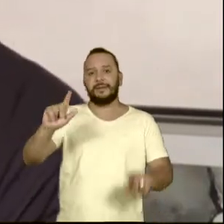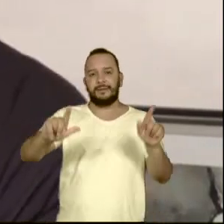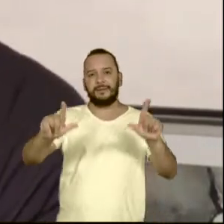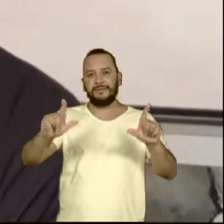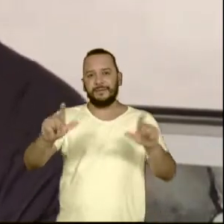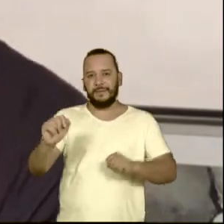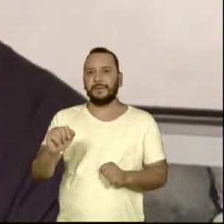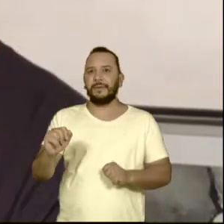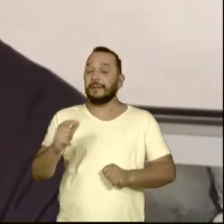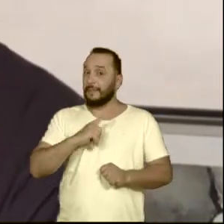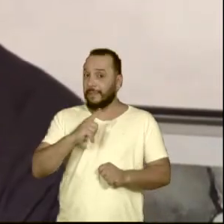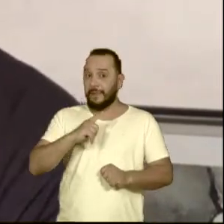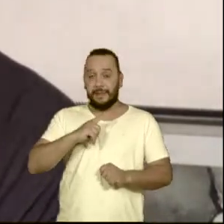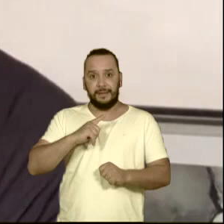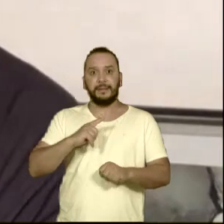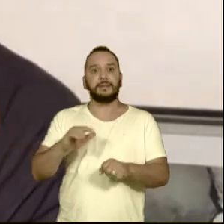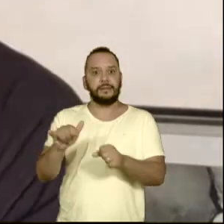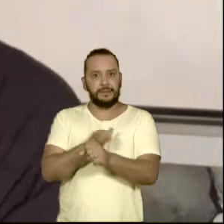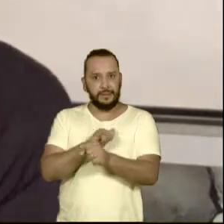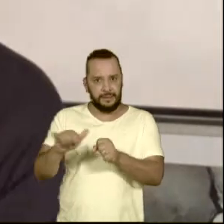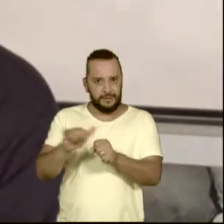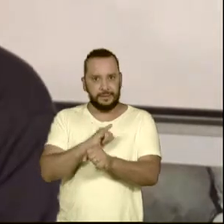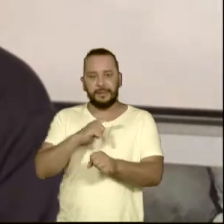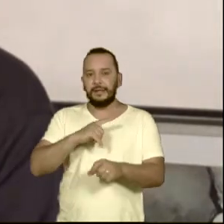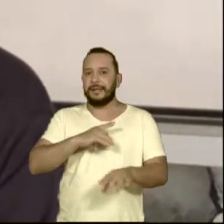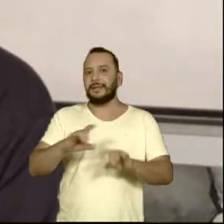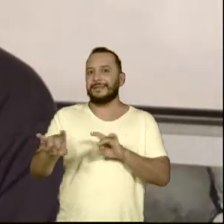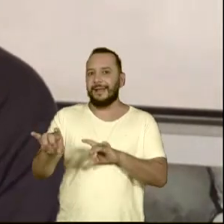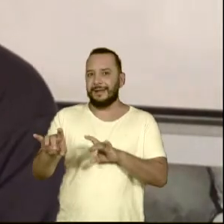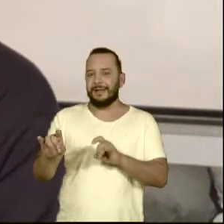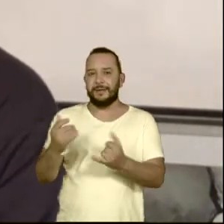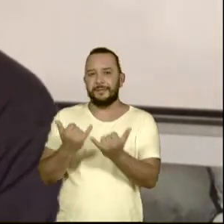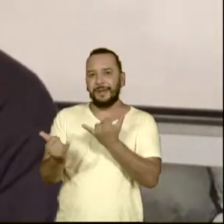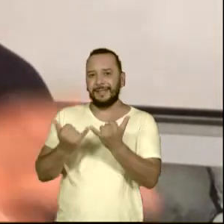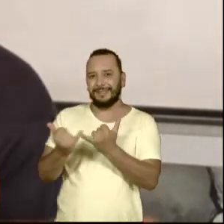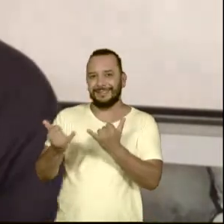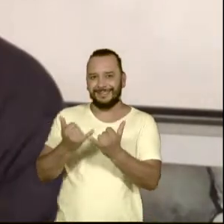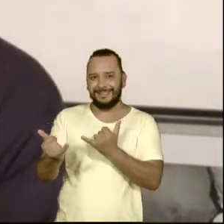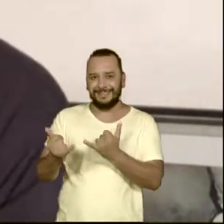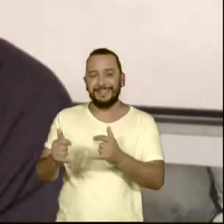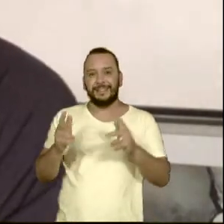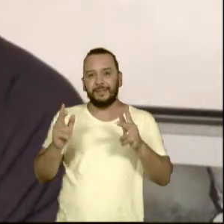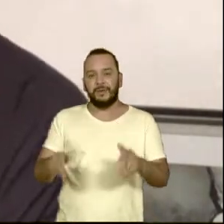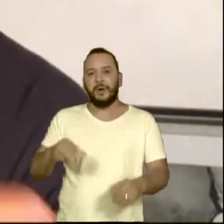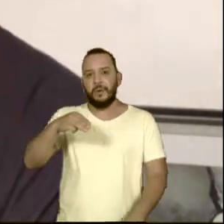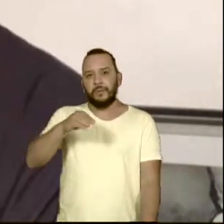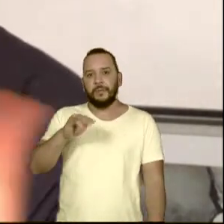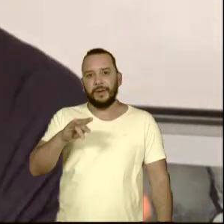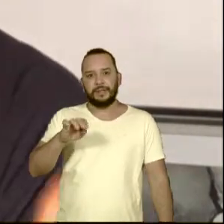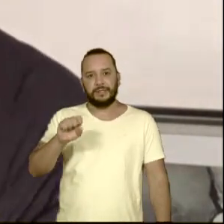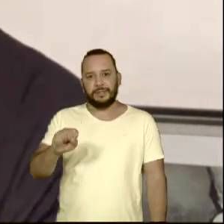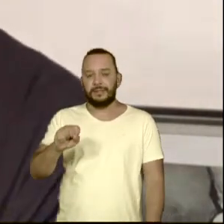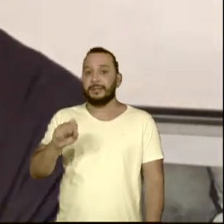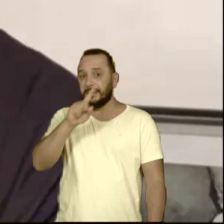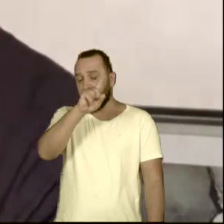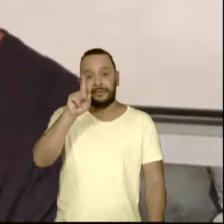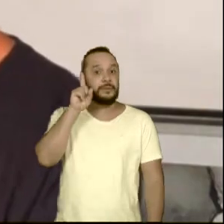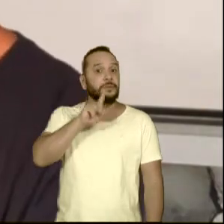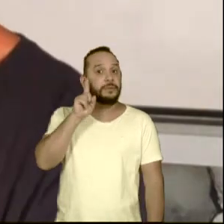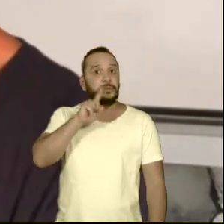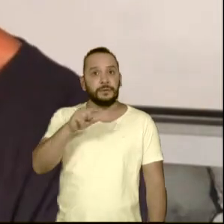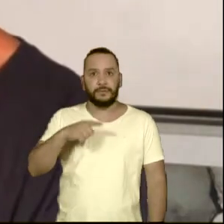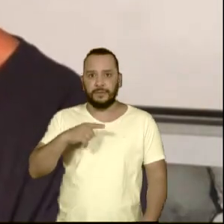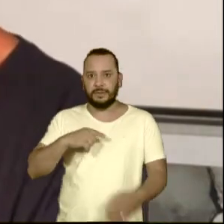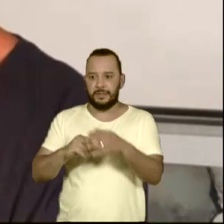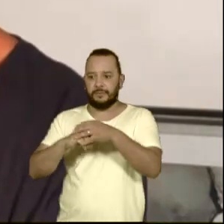seja, são técnicas semelhantes. São técnicas semelhantes, inclusive, aos Muppets, né? Os Muppets americanos. São bonecos que